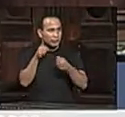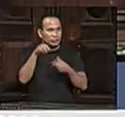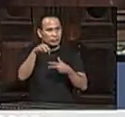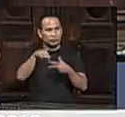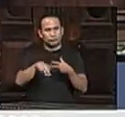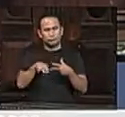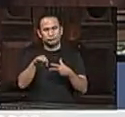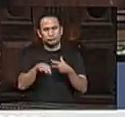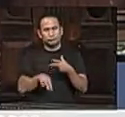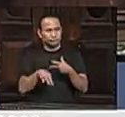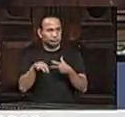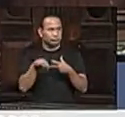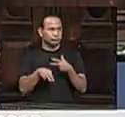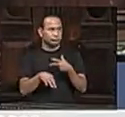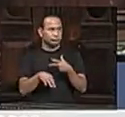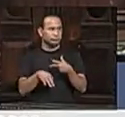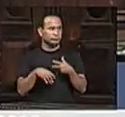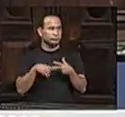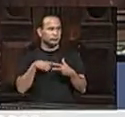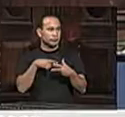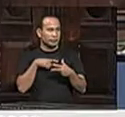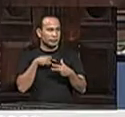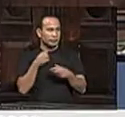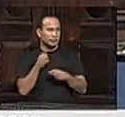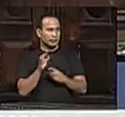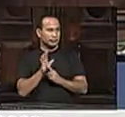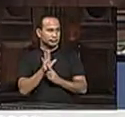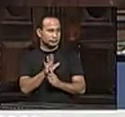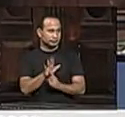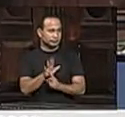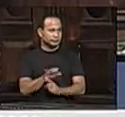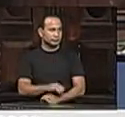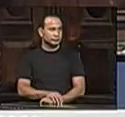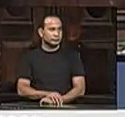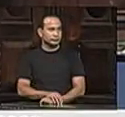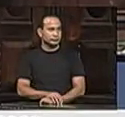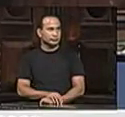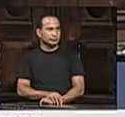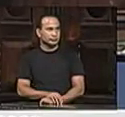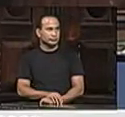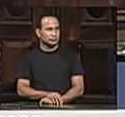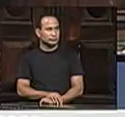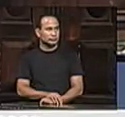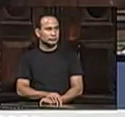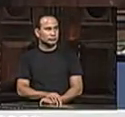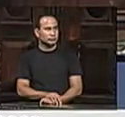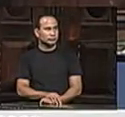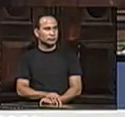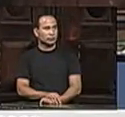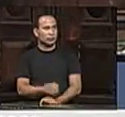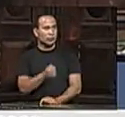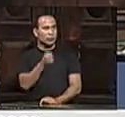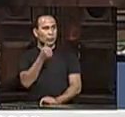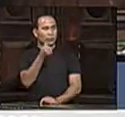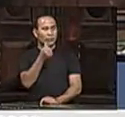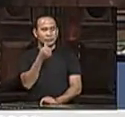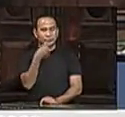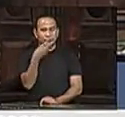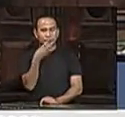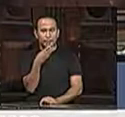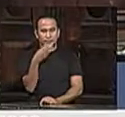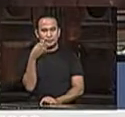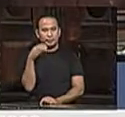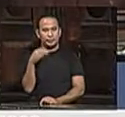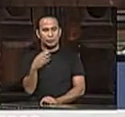é a interpretação que tem que se dar. Porque, como disse, senhoras e senhores deputados, são quase 3 bilhões